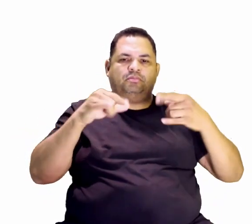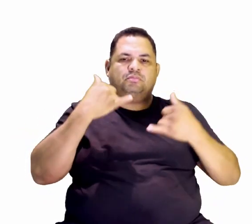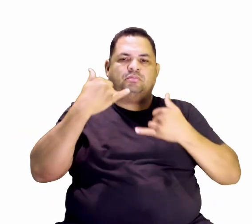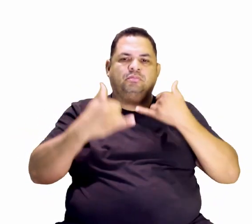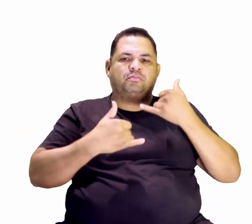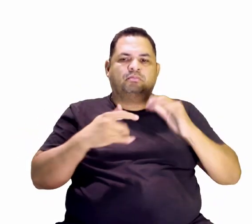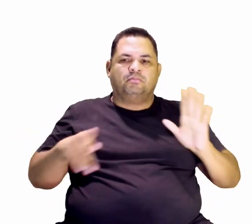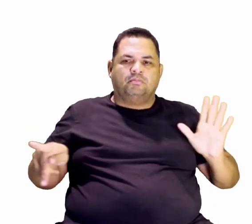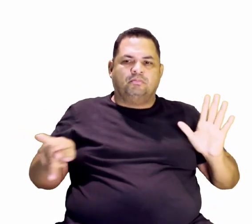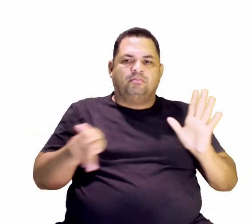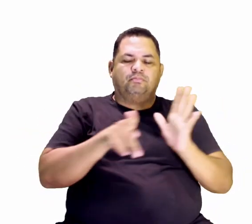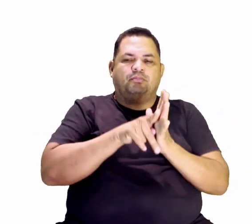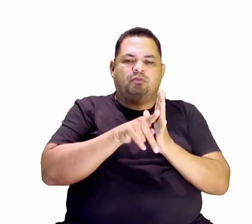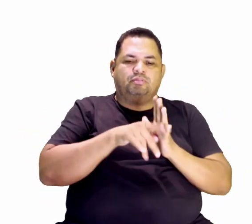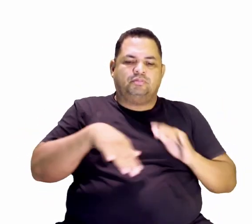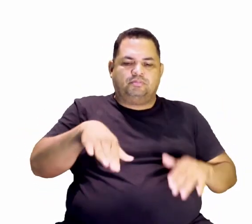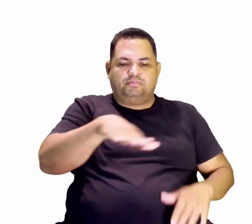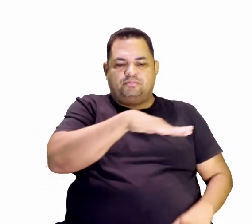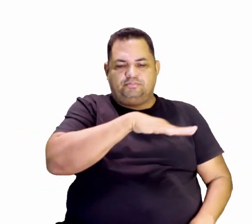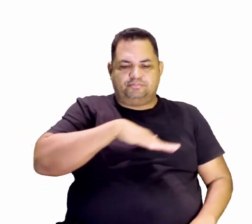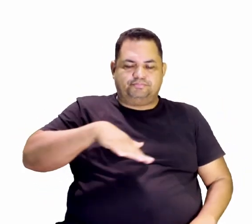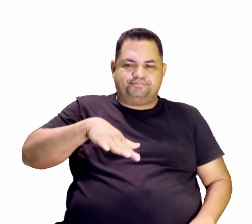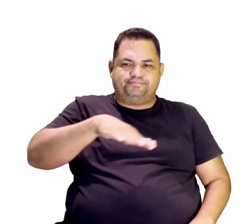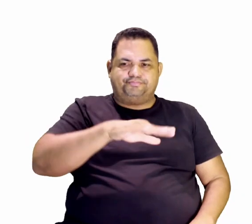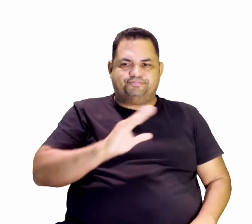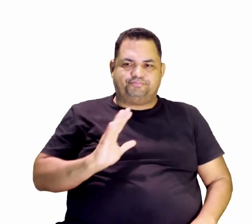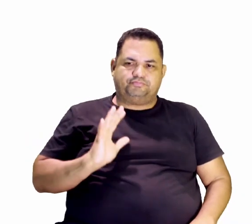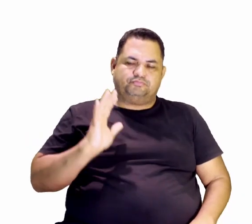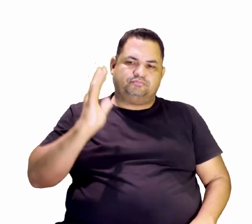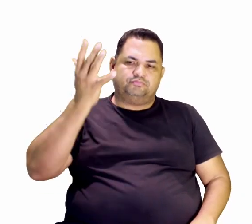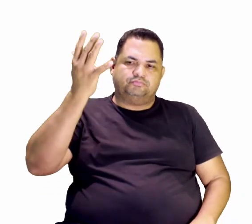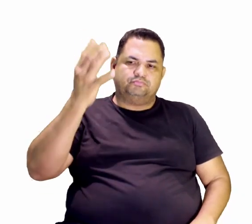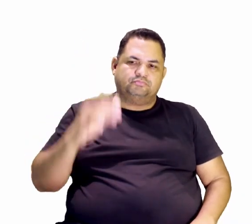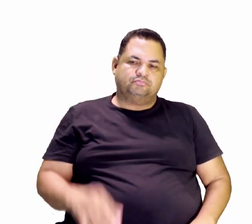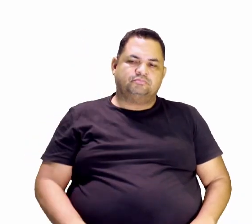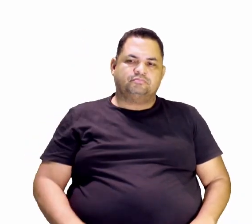lazer, típicos de um espaço e tempo.